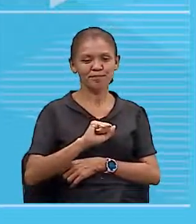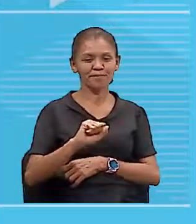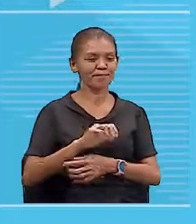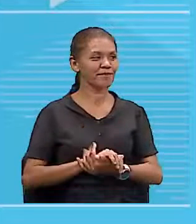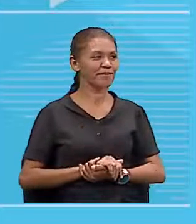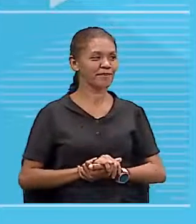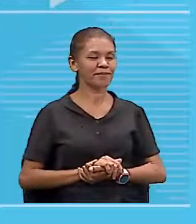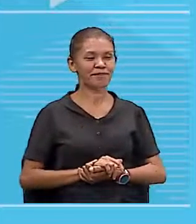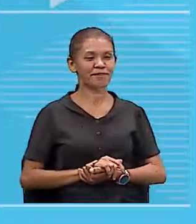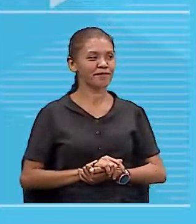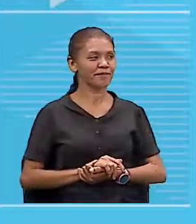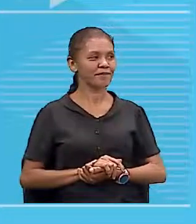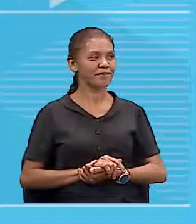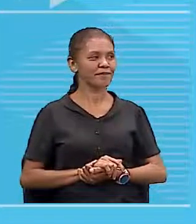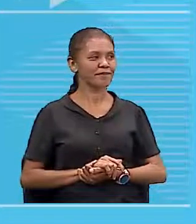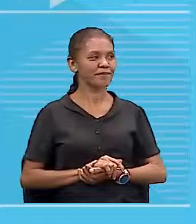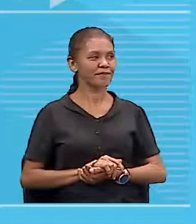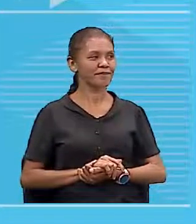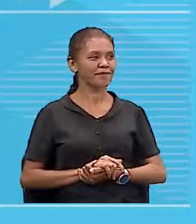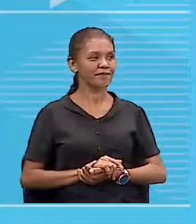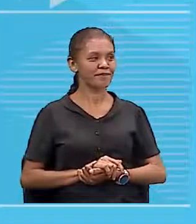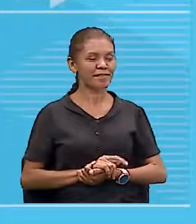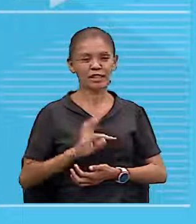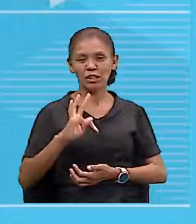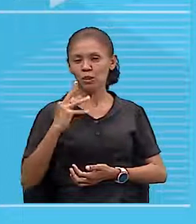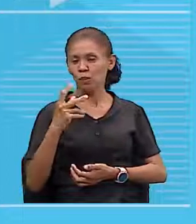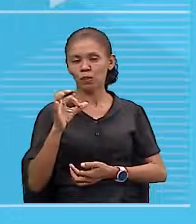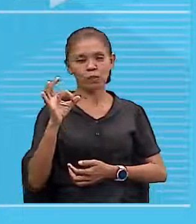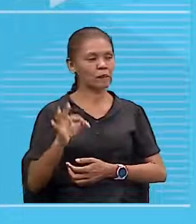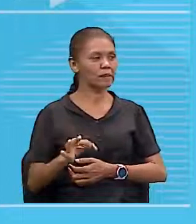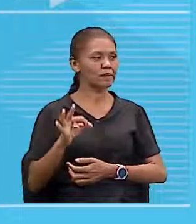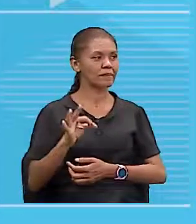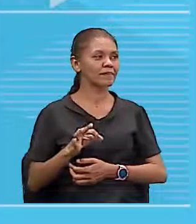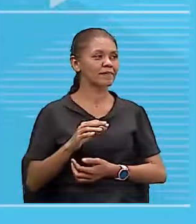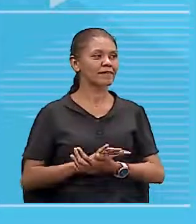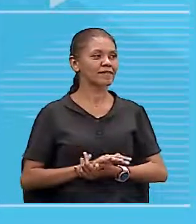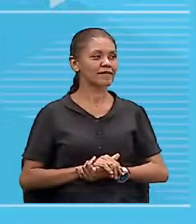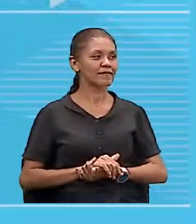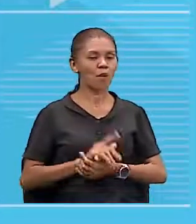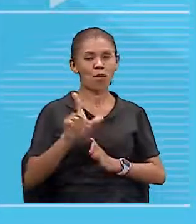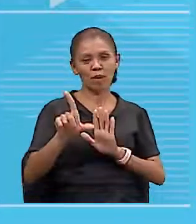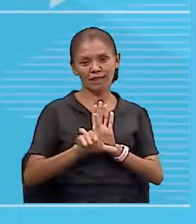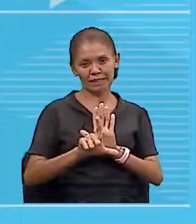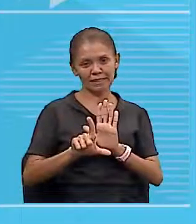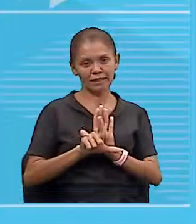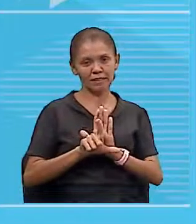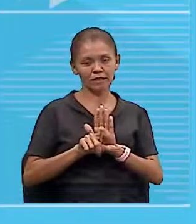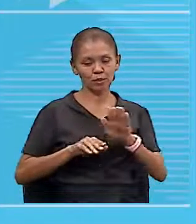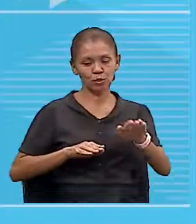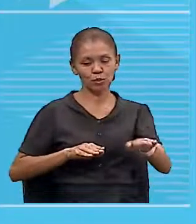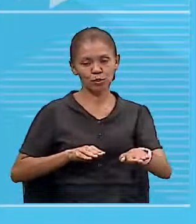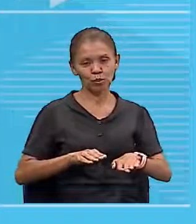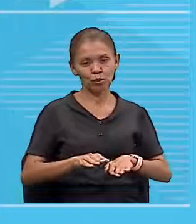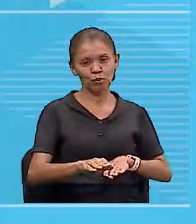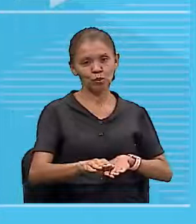super tranquilo tudo correto tudo com as leis de trânsito quando eu aprendi a dirigir tudo correto